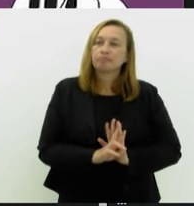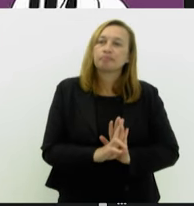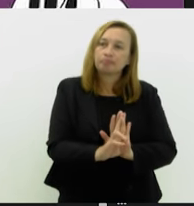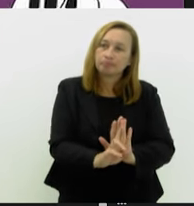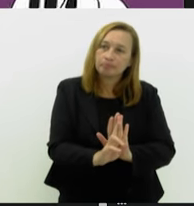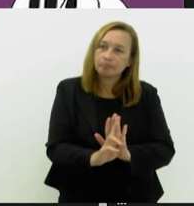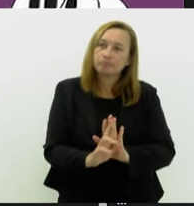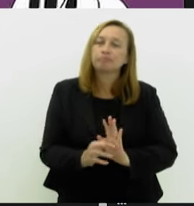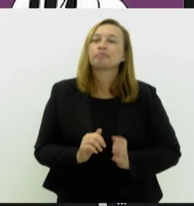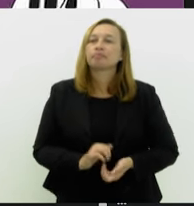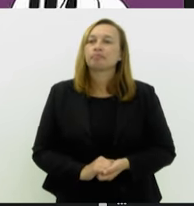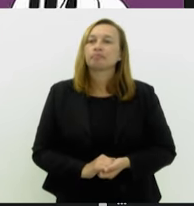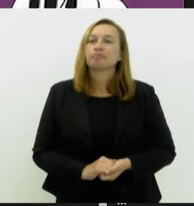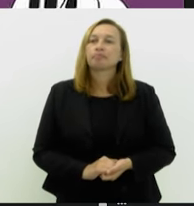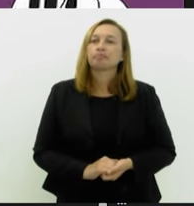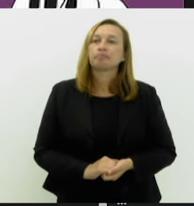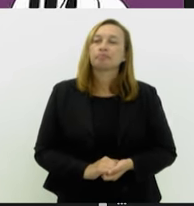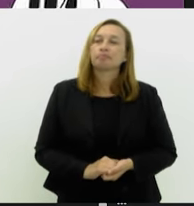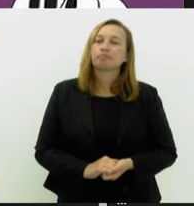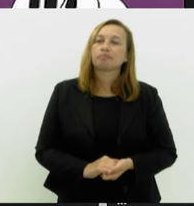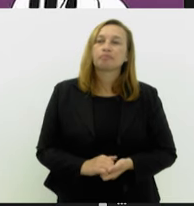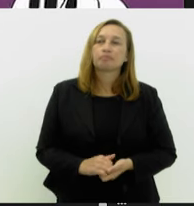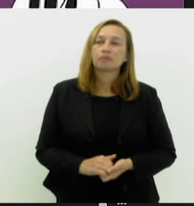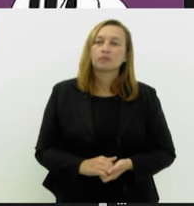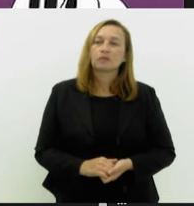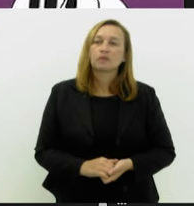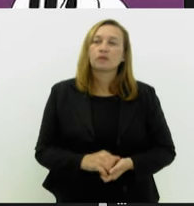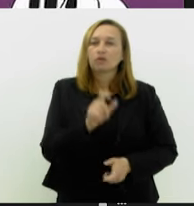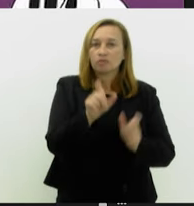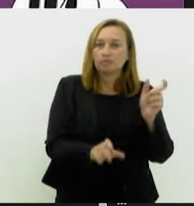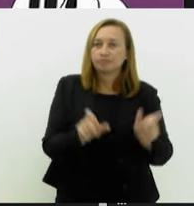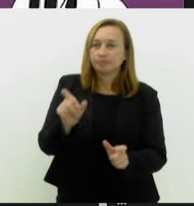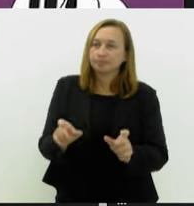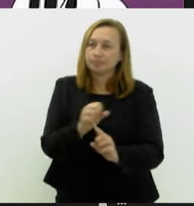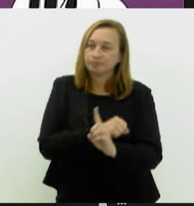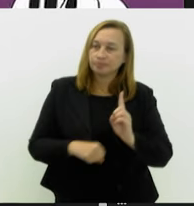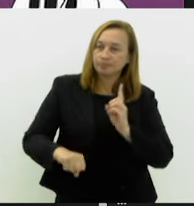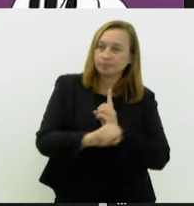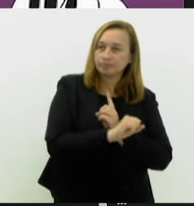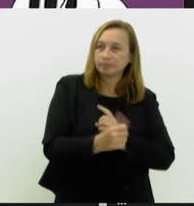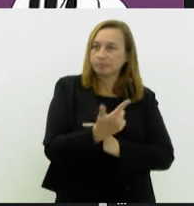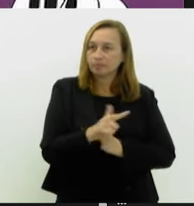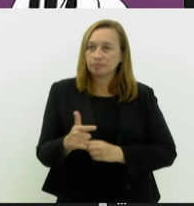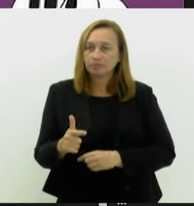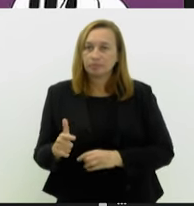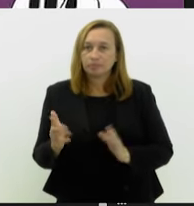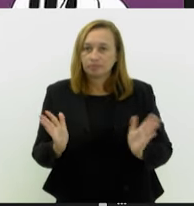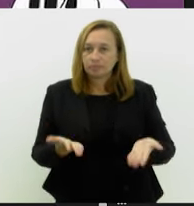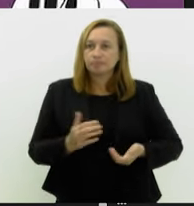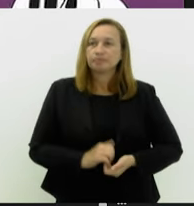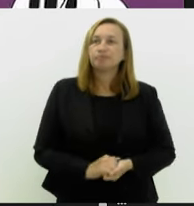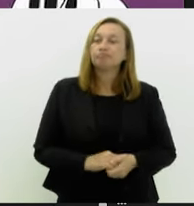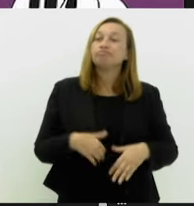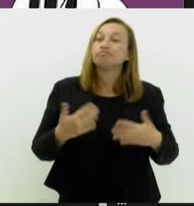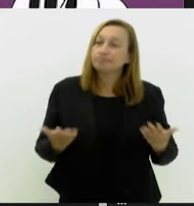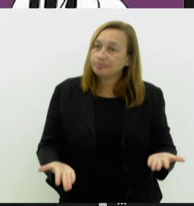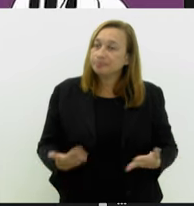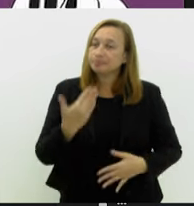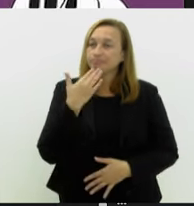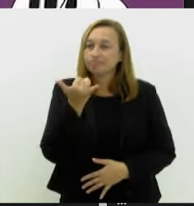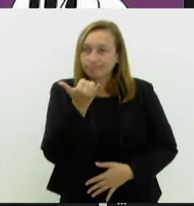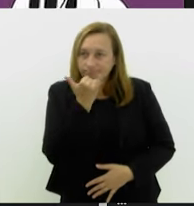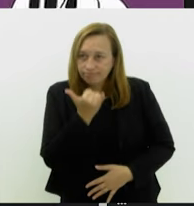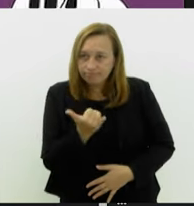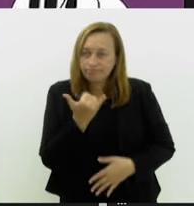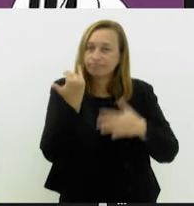representatividade dos dos segmentos né das pessoas na nossa sociedade nós não temos isso hoje eh então pedindo desculpas e